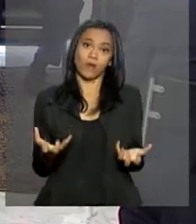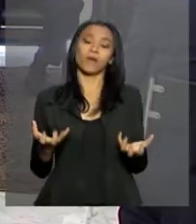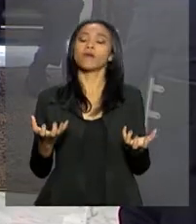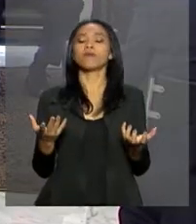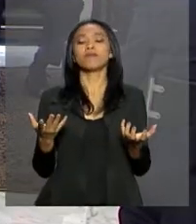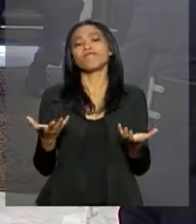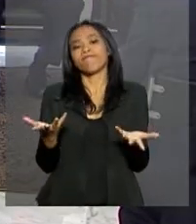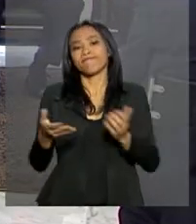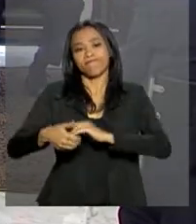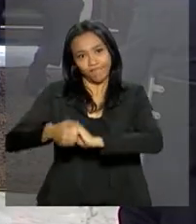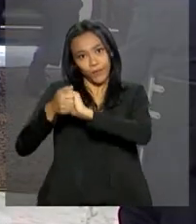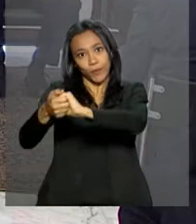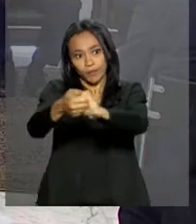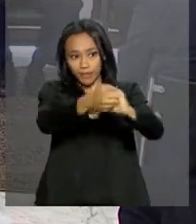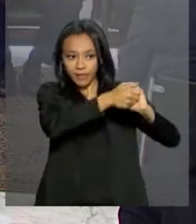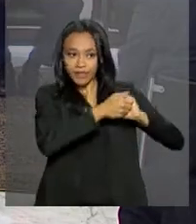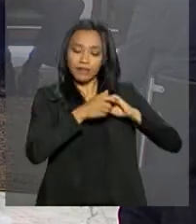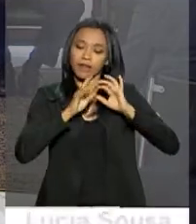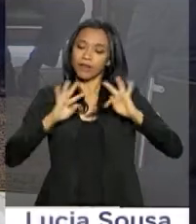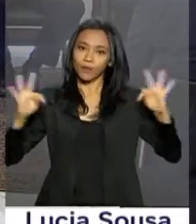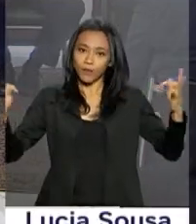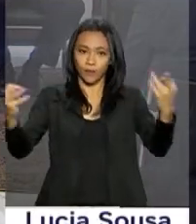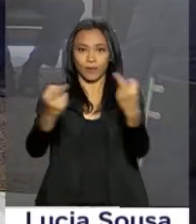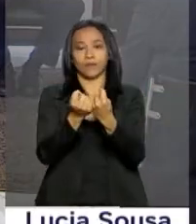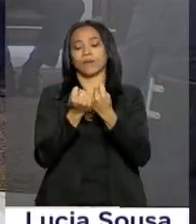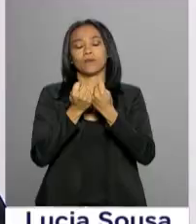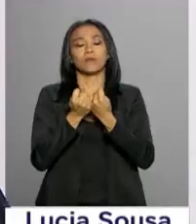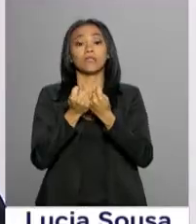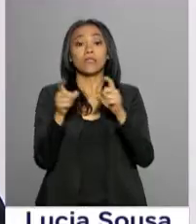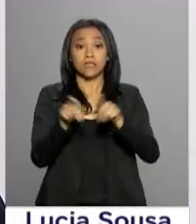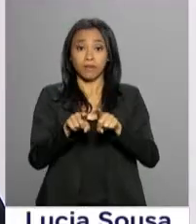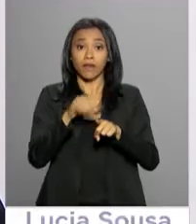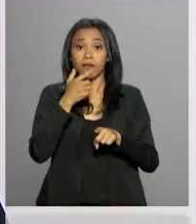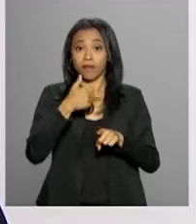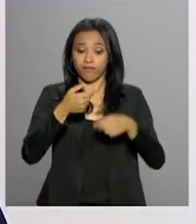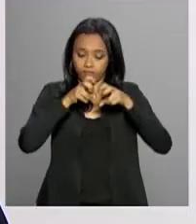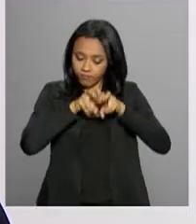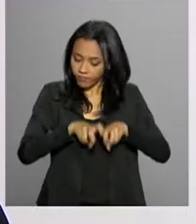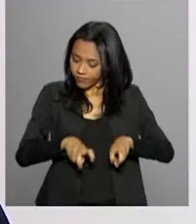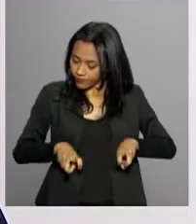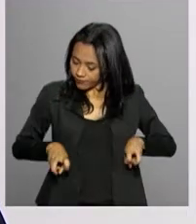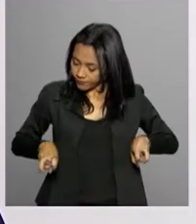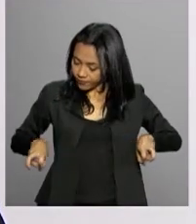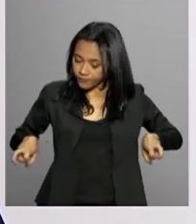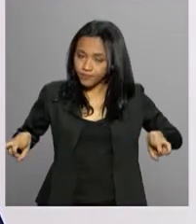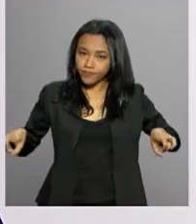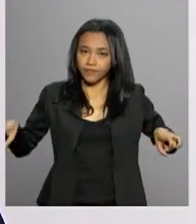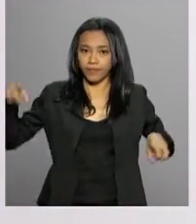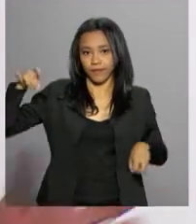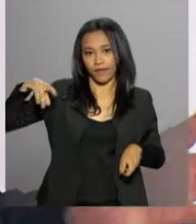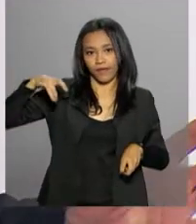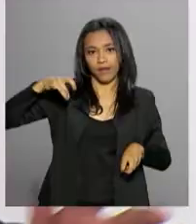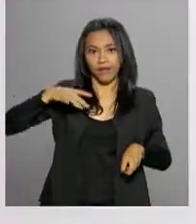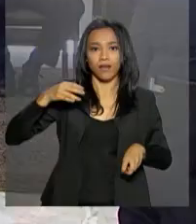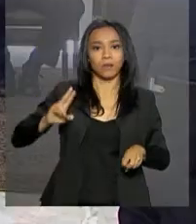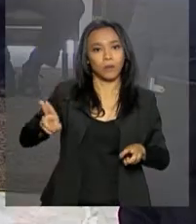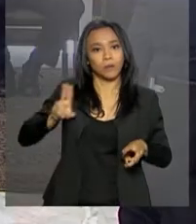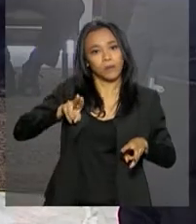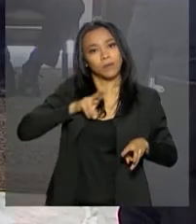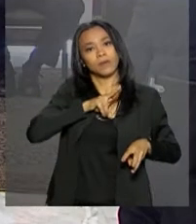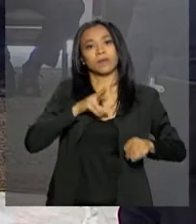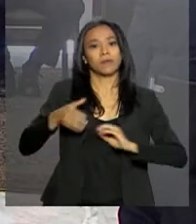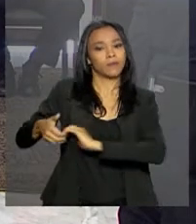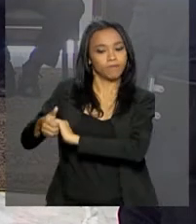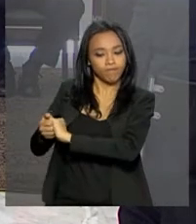naturalmente instalado aqui à frente analisou padilha o kassab o carlos marun o